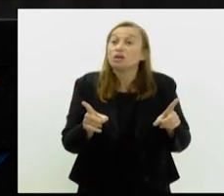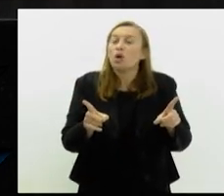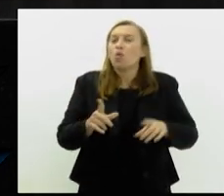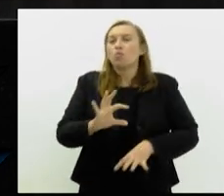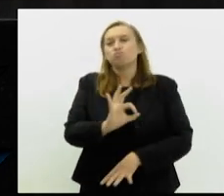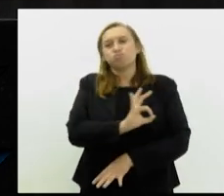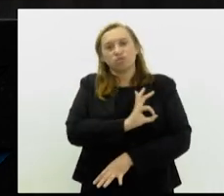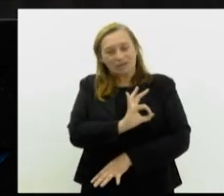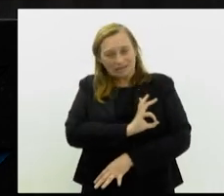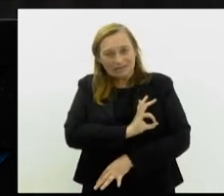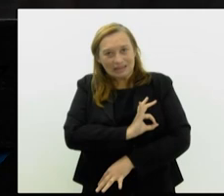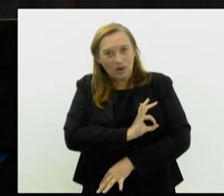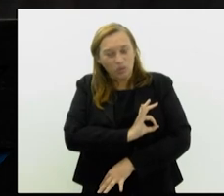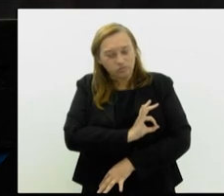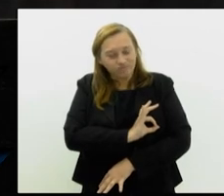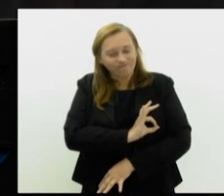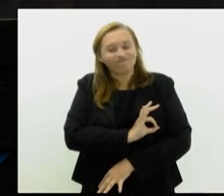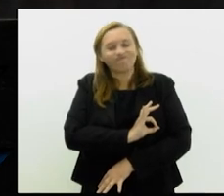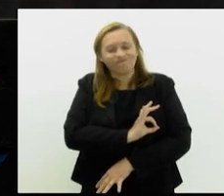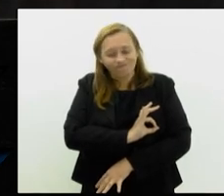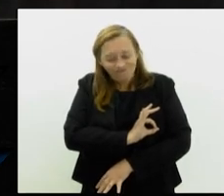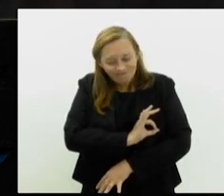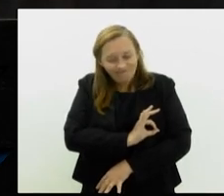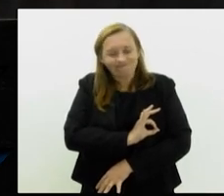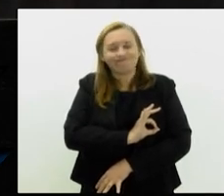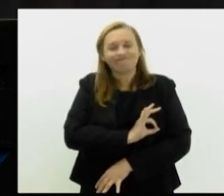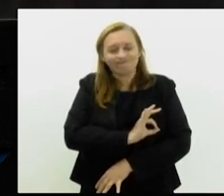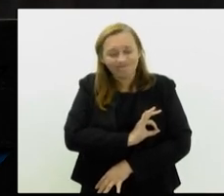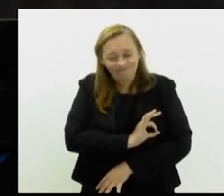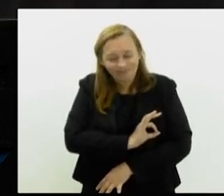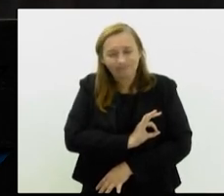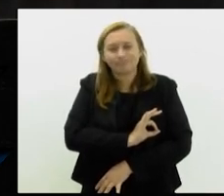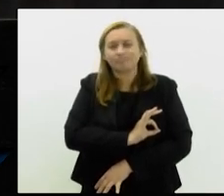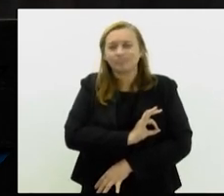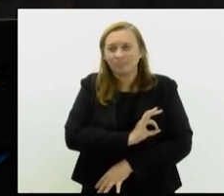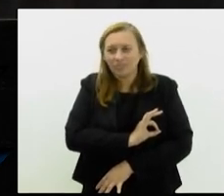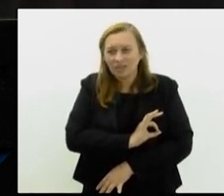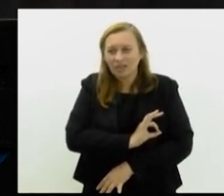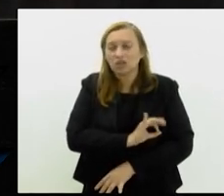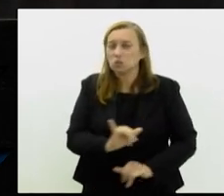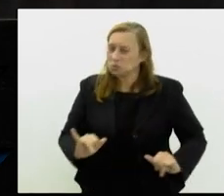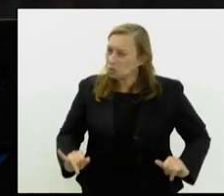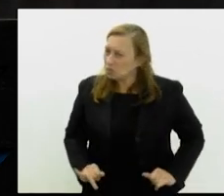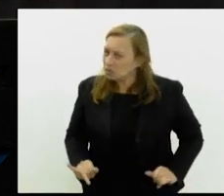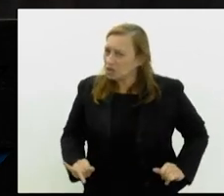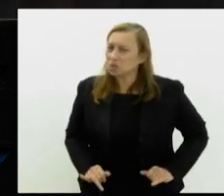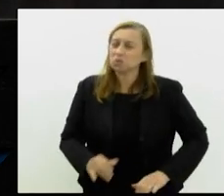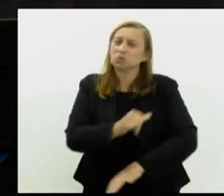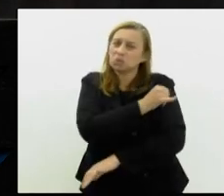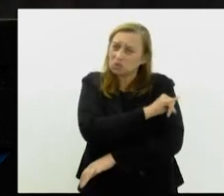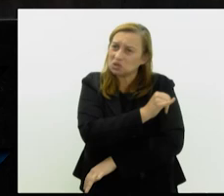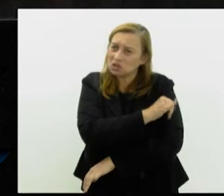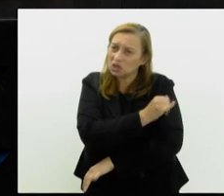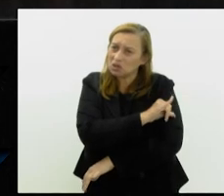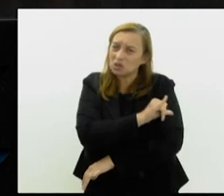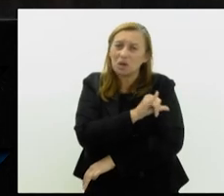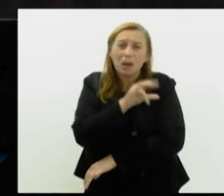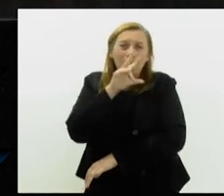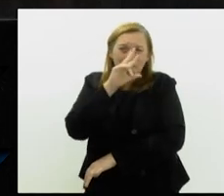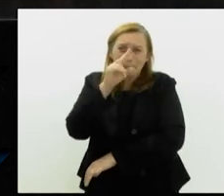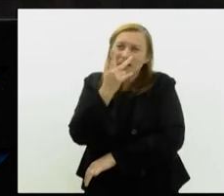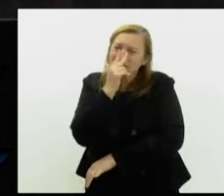policial de alguma maneira ele vem sendo caçado no Rio de Janeiro como um